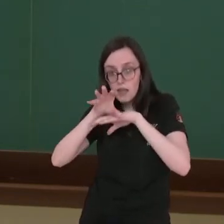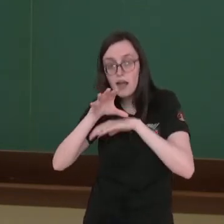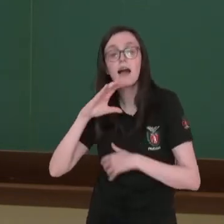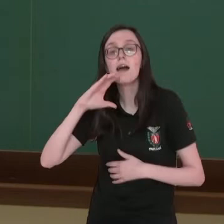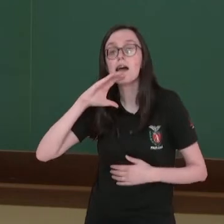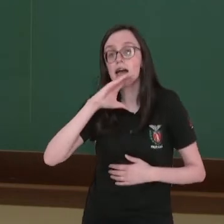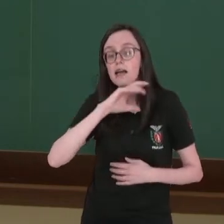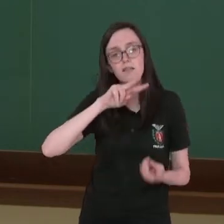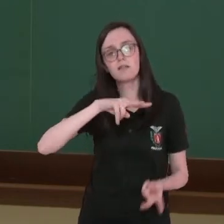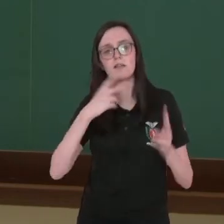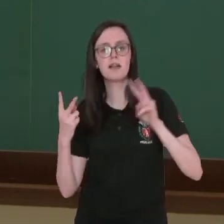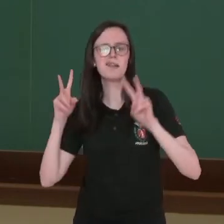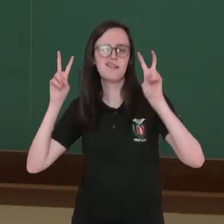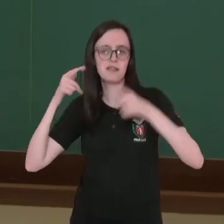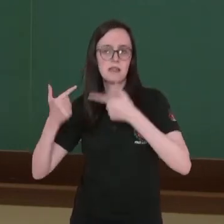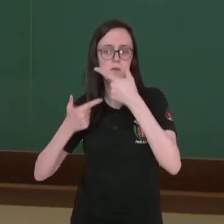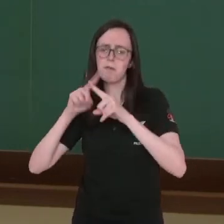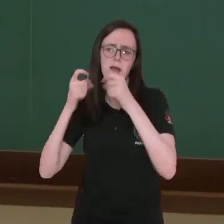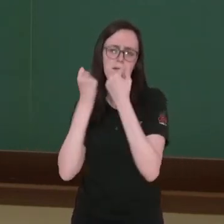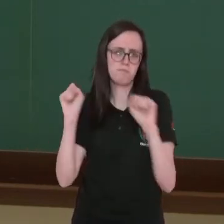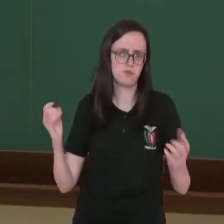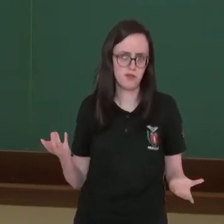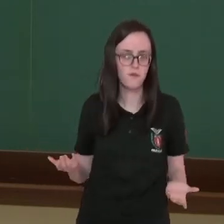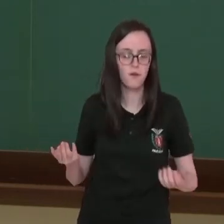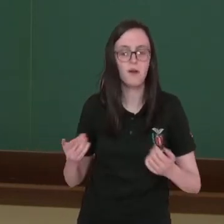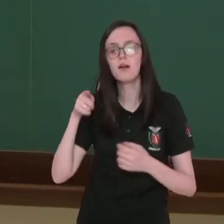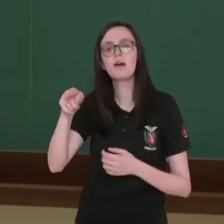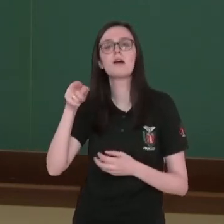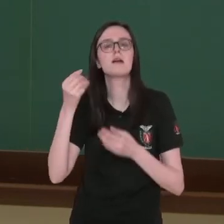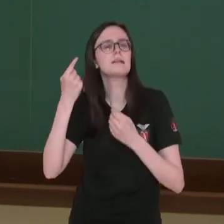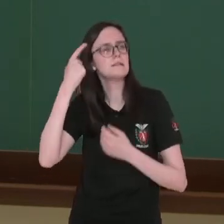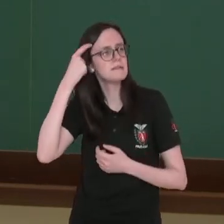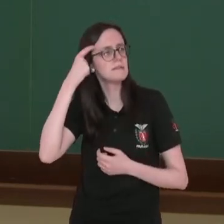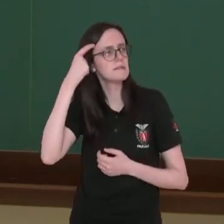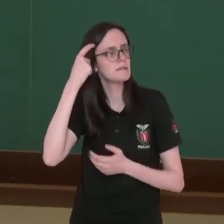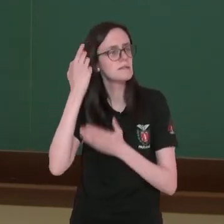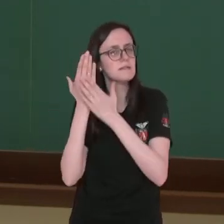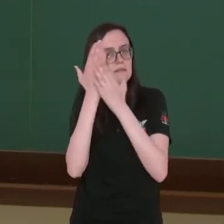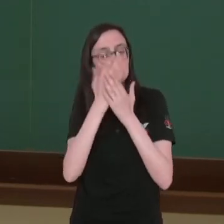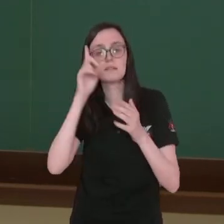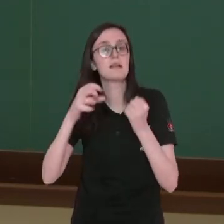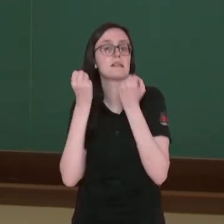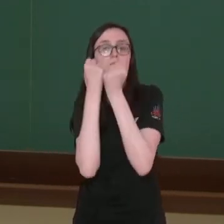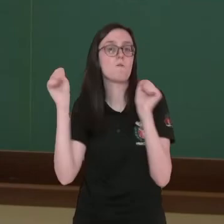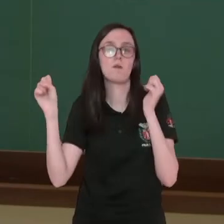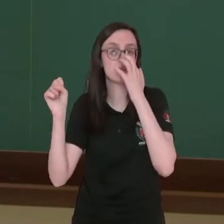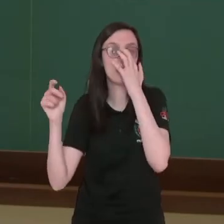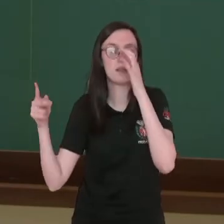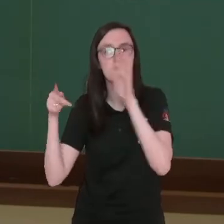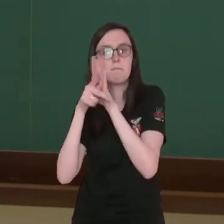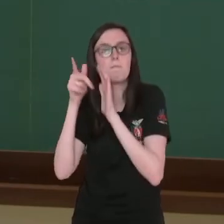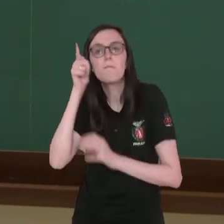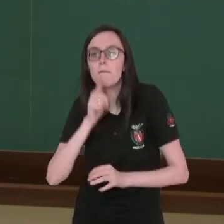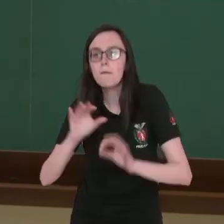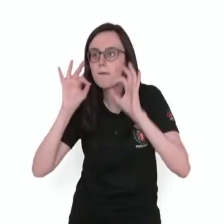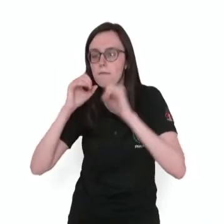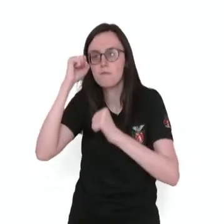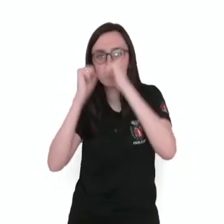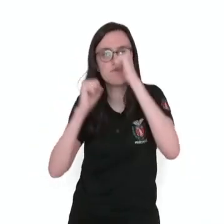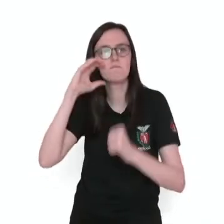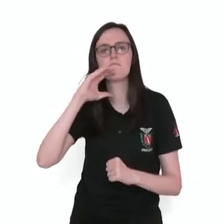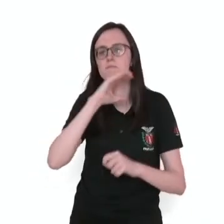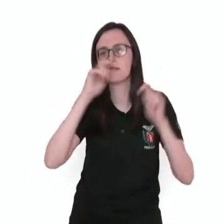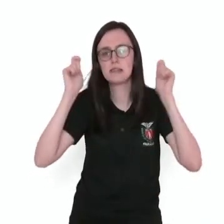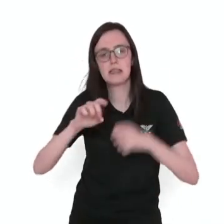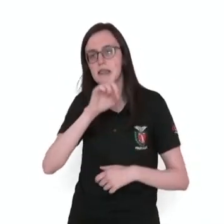vira trabalho. Mas isso é impossível. E aí eles formularam um enunciado, que é impossível construir uma máquina térmica que tenha um rendimento